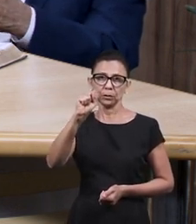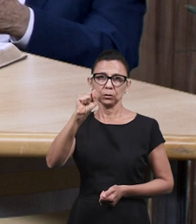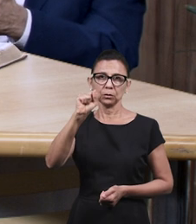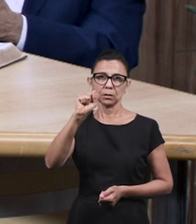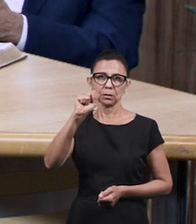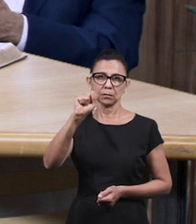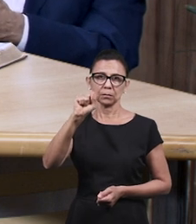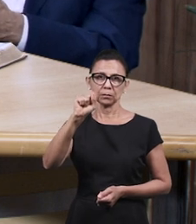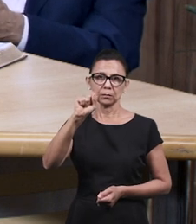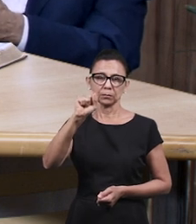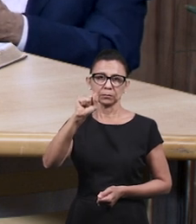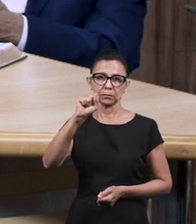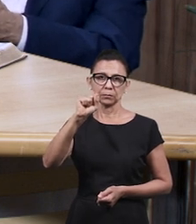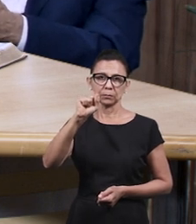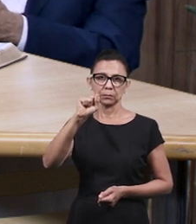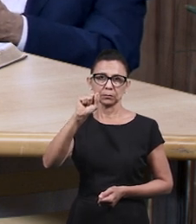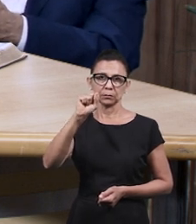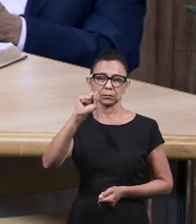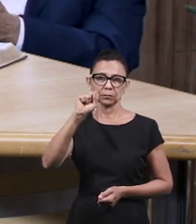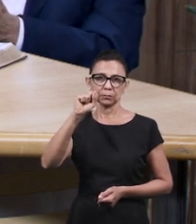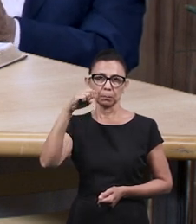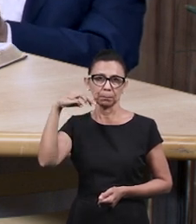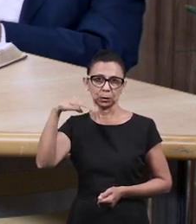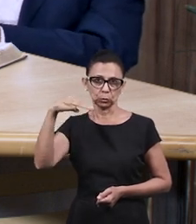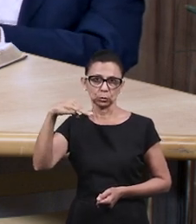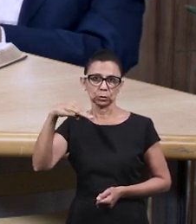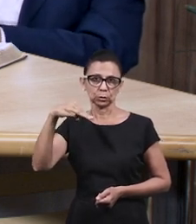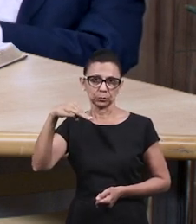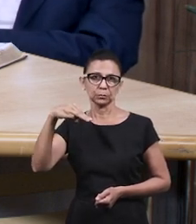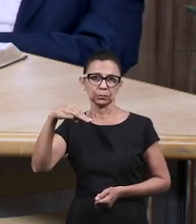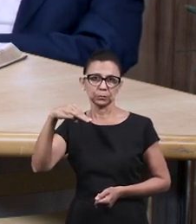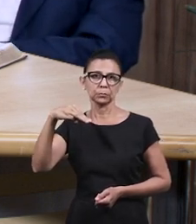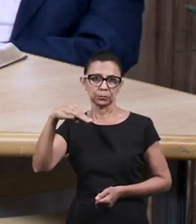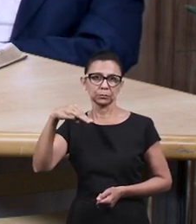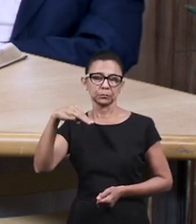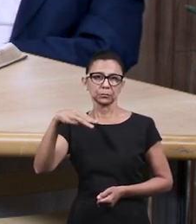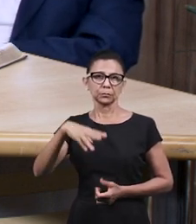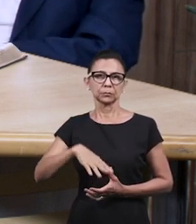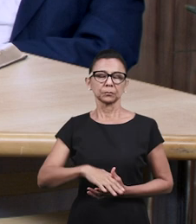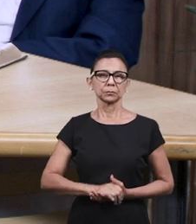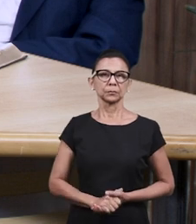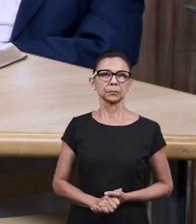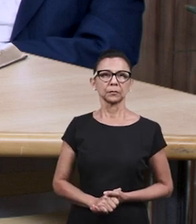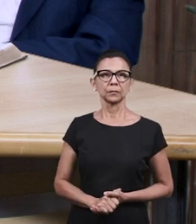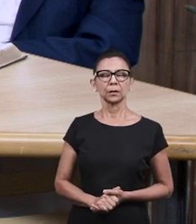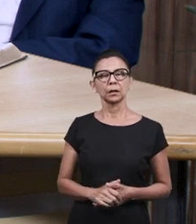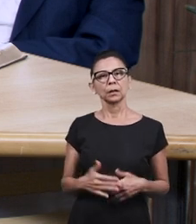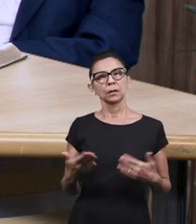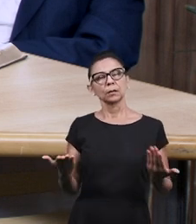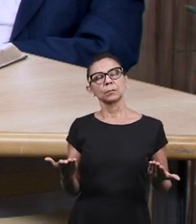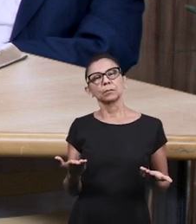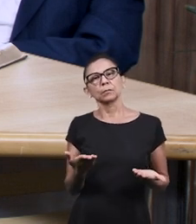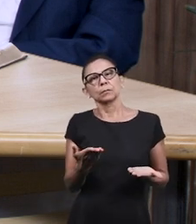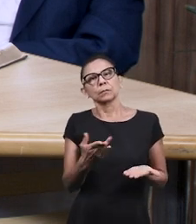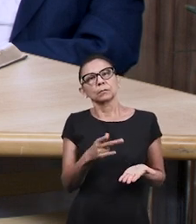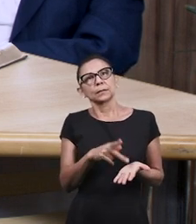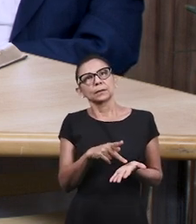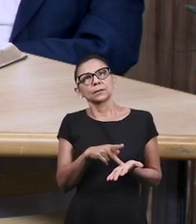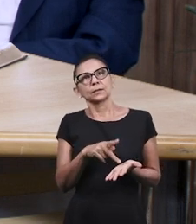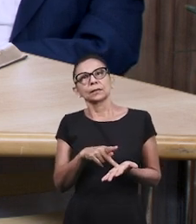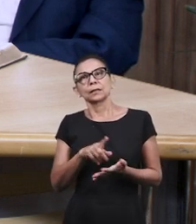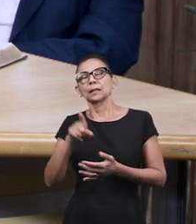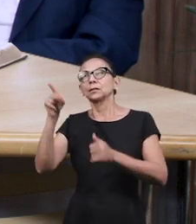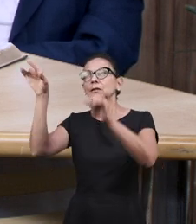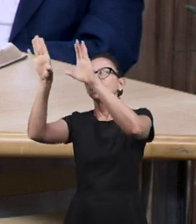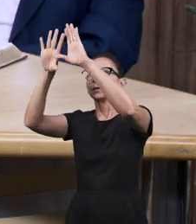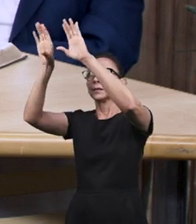8 minutos ela chega. Começa a nascer o Sol, com 8 minutos a luz. Então, se você olhar para o Sol agora, na verdade, aquela luz, ela